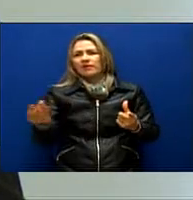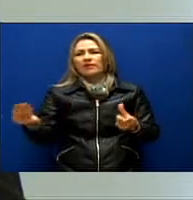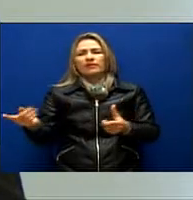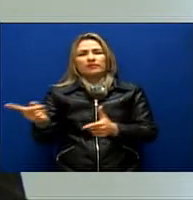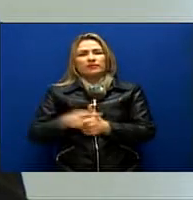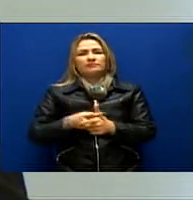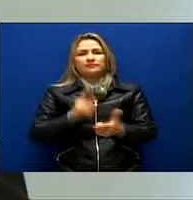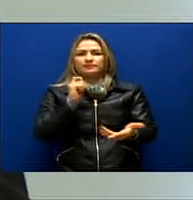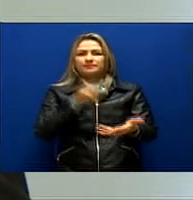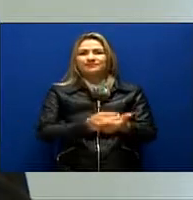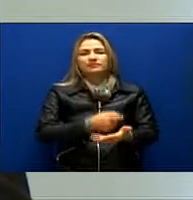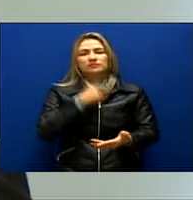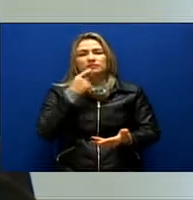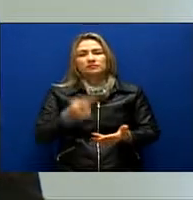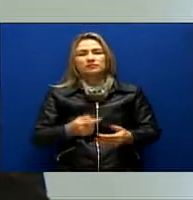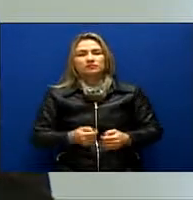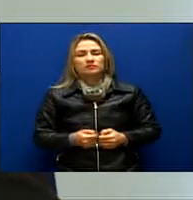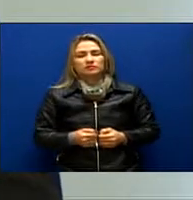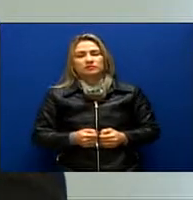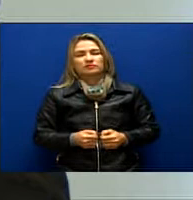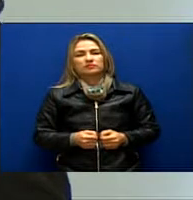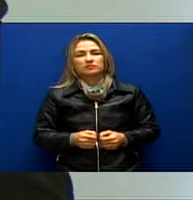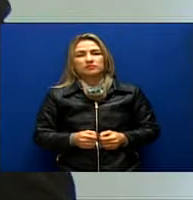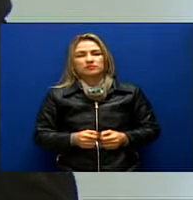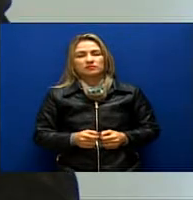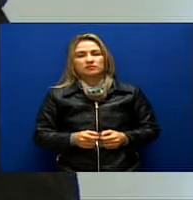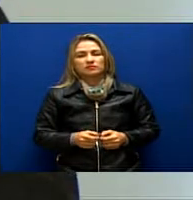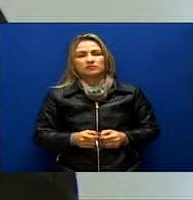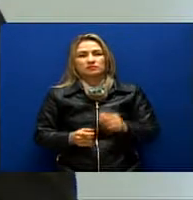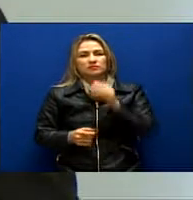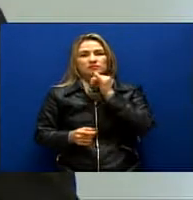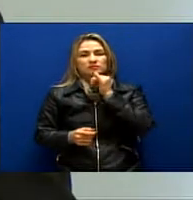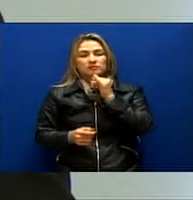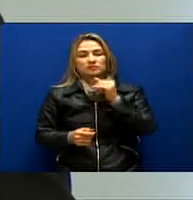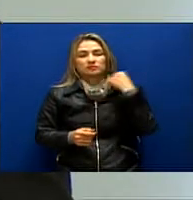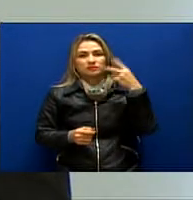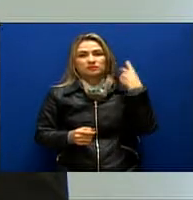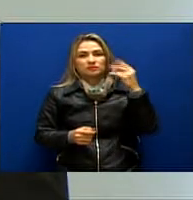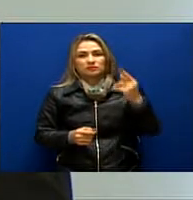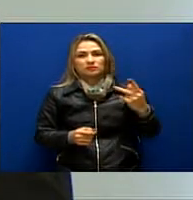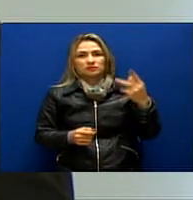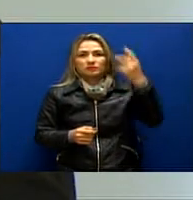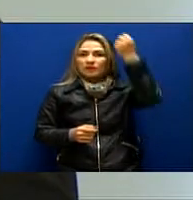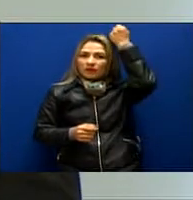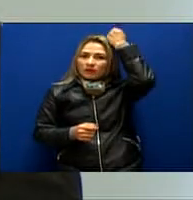na base dos exemplos, senhores vereadores. Então, Péricles, se você hoje...